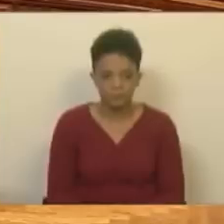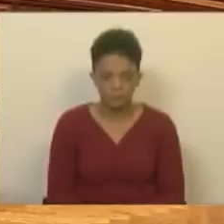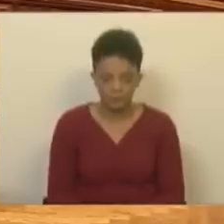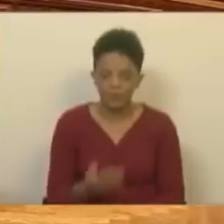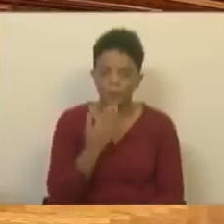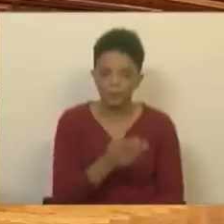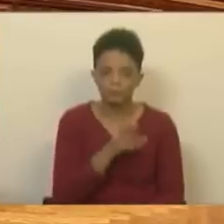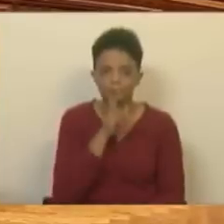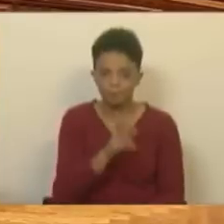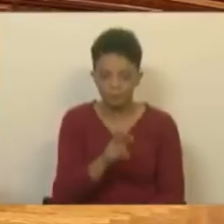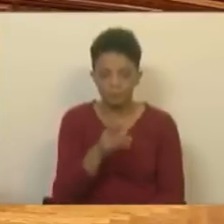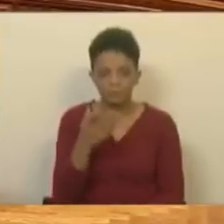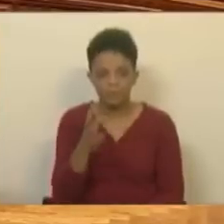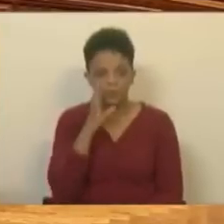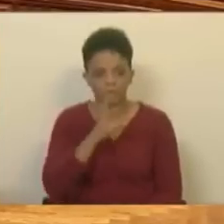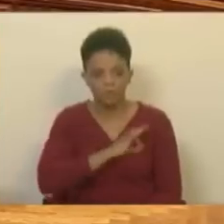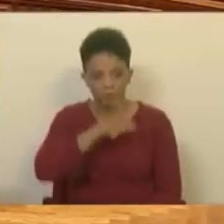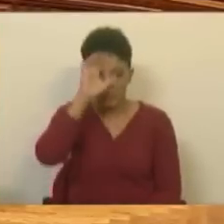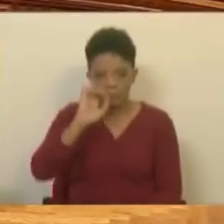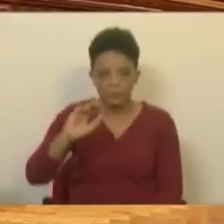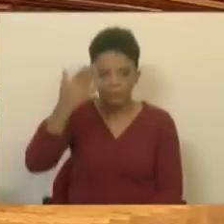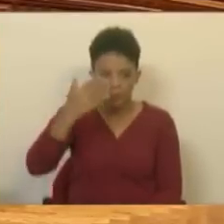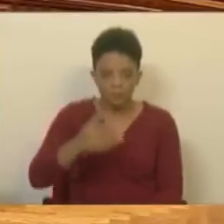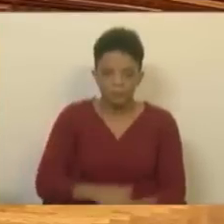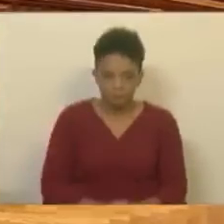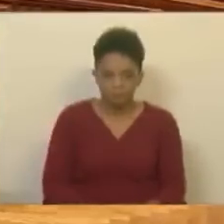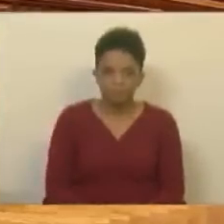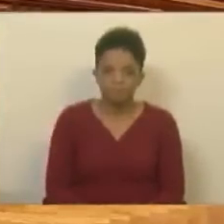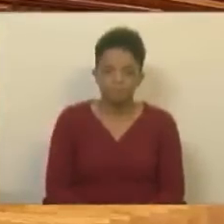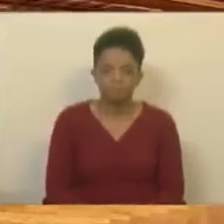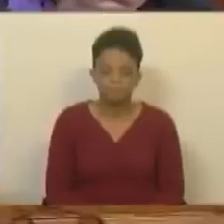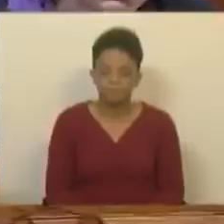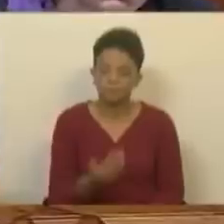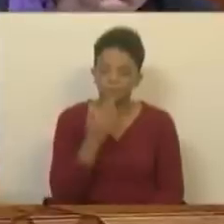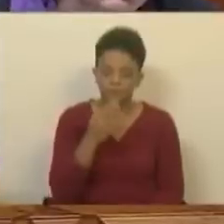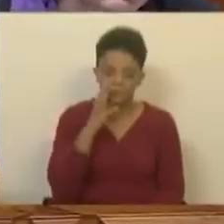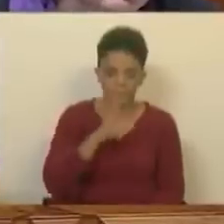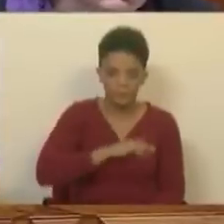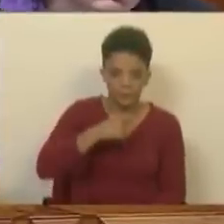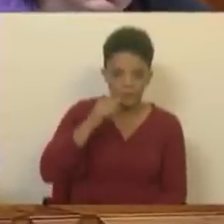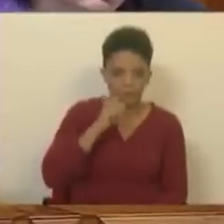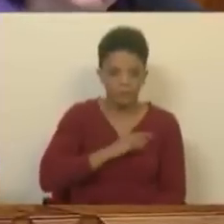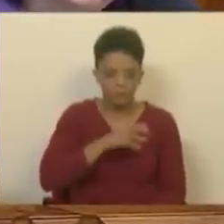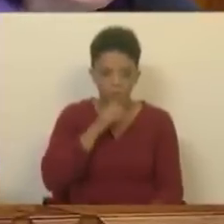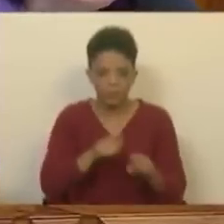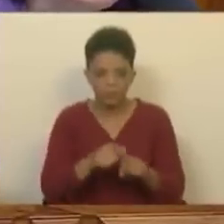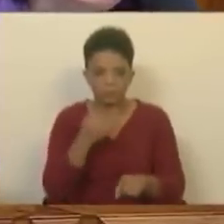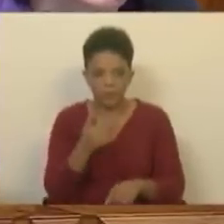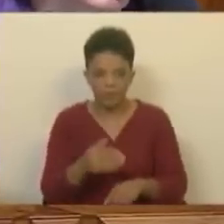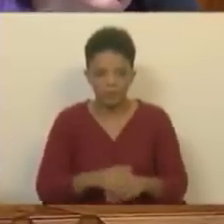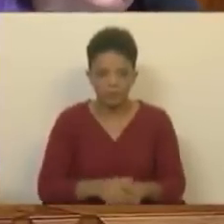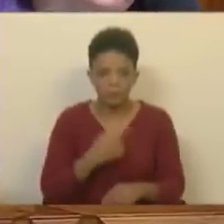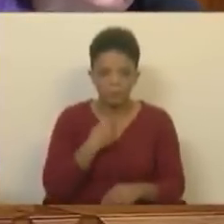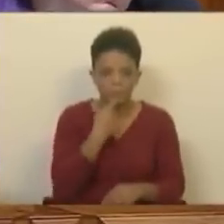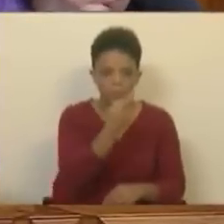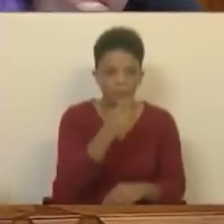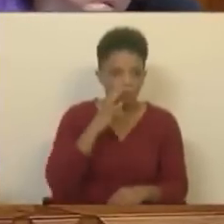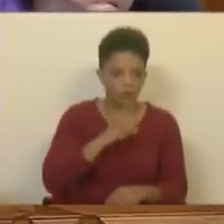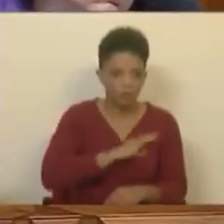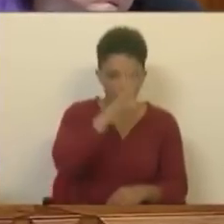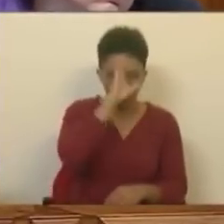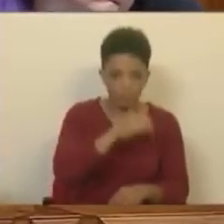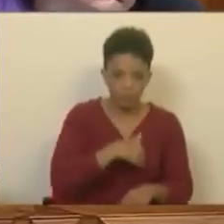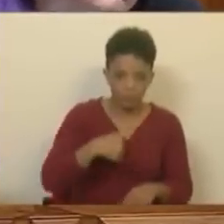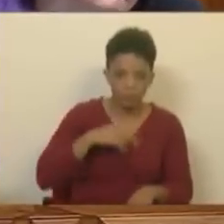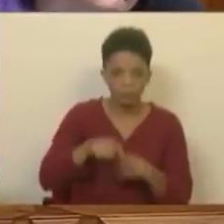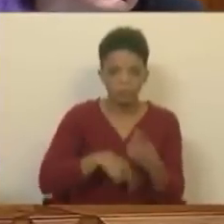Muito Obrigado por responder tenho a palavra o senhor primeiro ministro Muito obrigado senhor deputada vou perguntar ao Senhor ministro da saúde